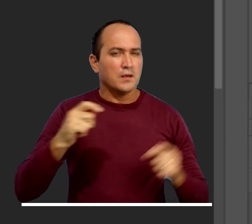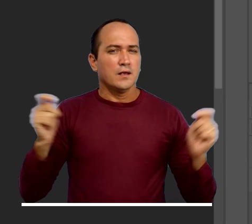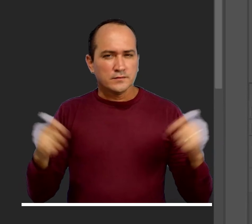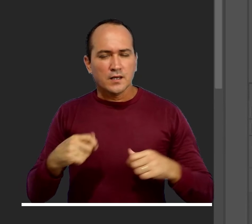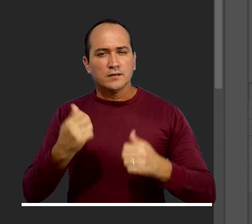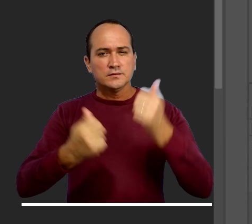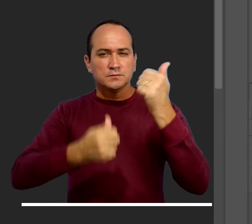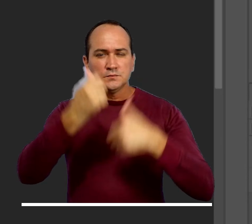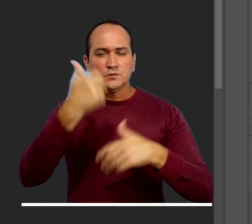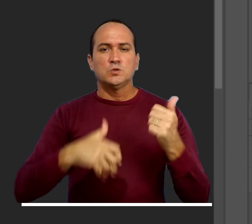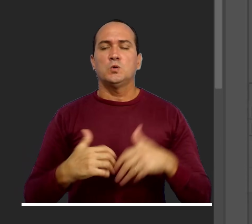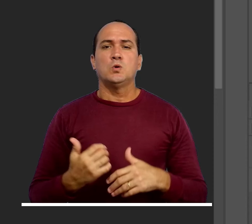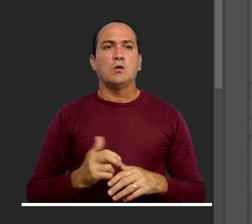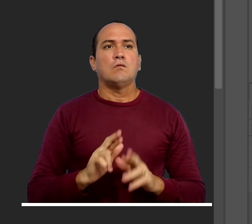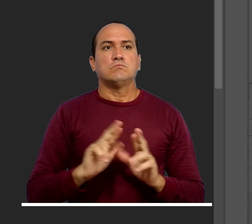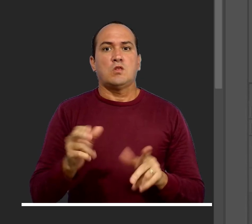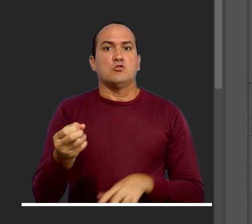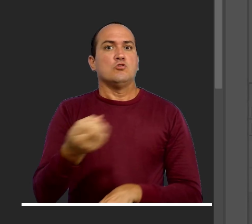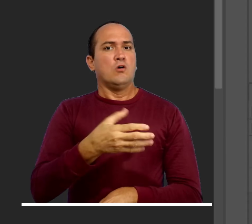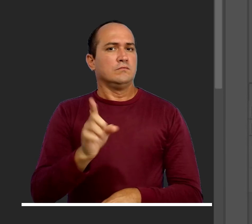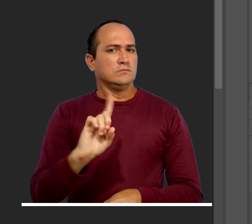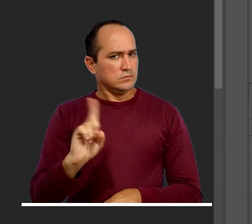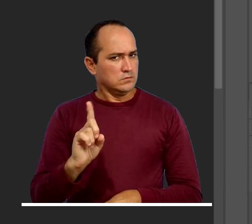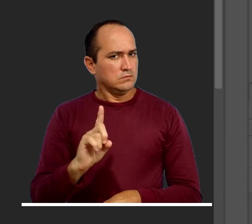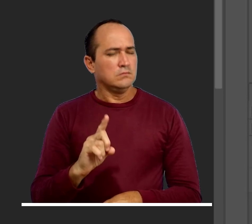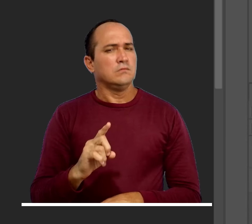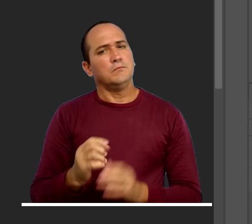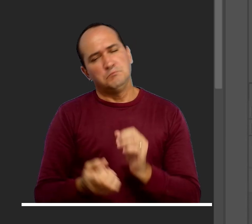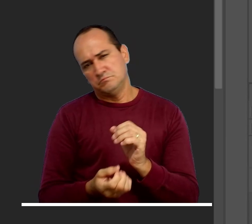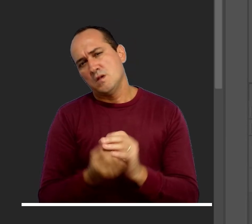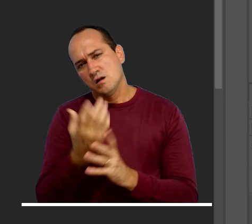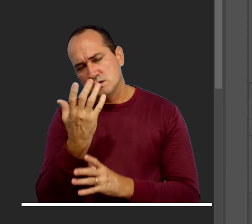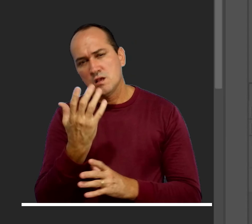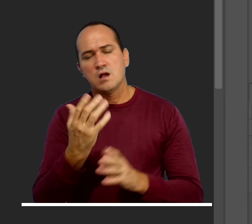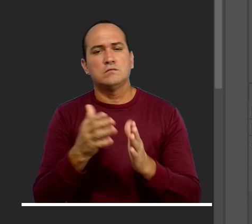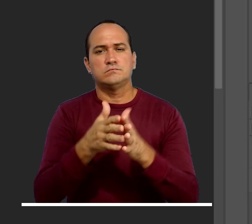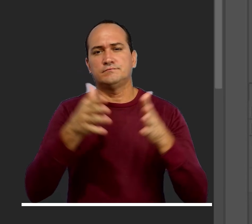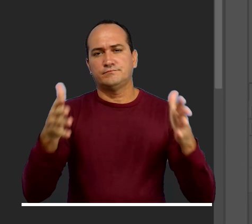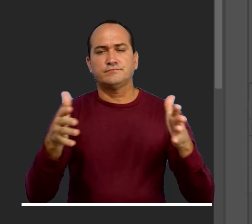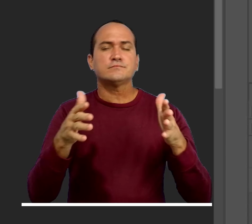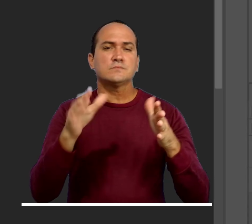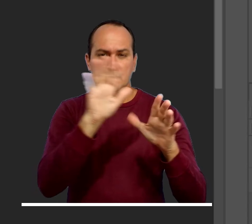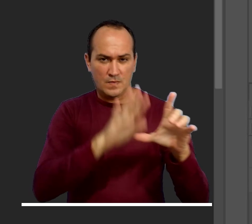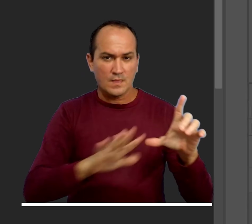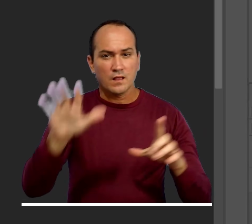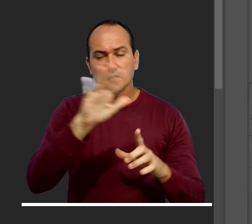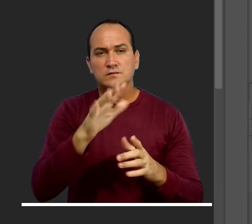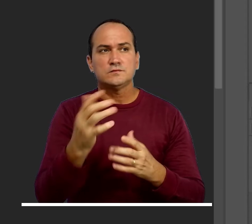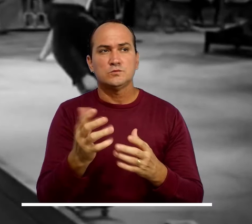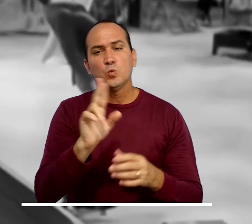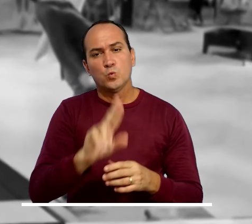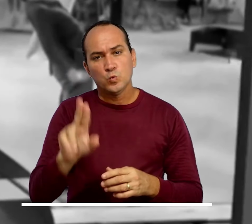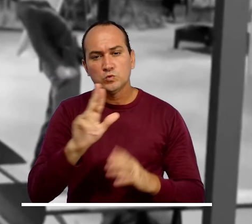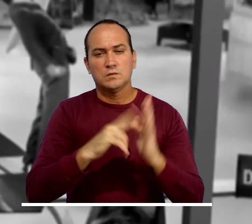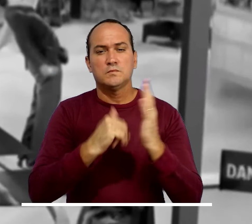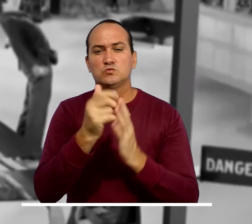tinha comentado que isso não é uma coisa nova, né? Assim, para você gerar uma extensão de cenário usando pintura digital, isso é